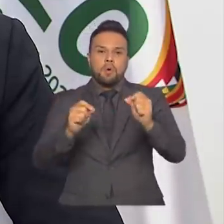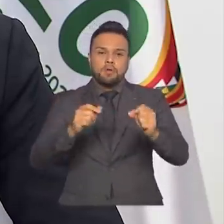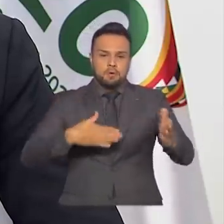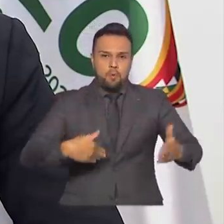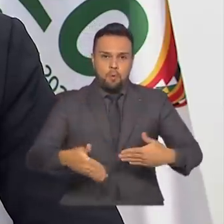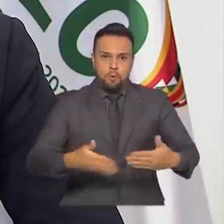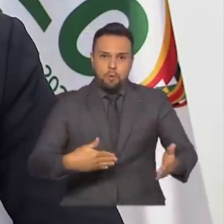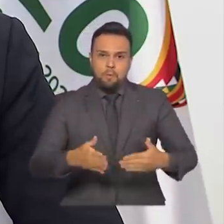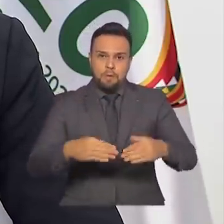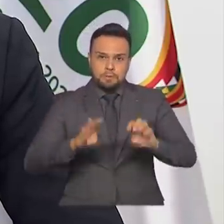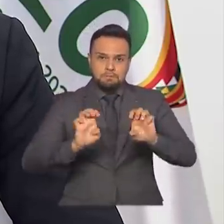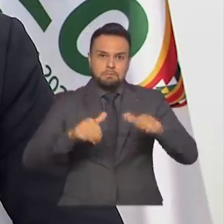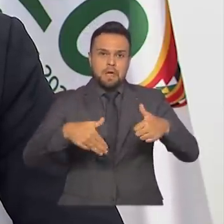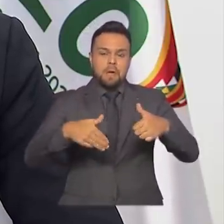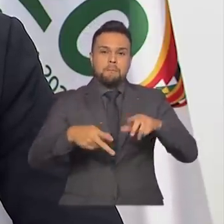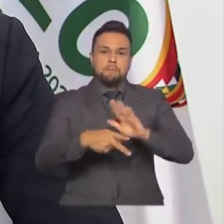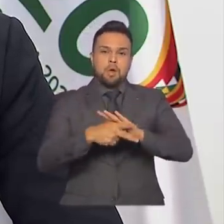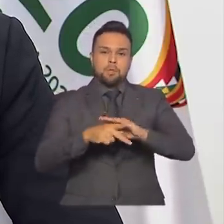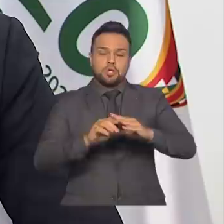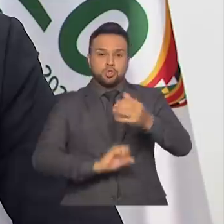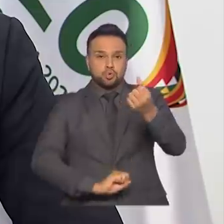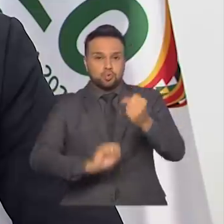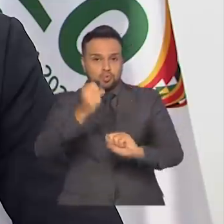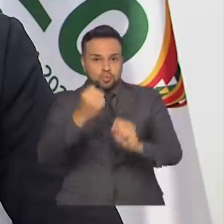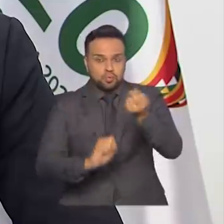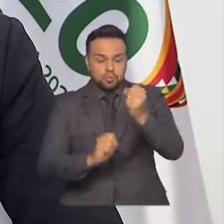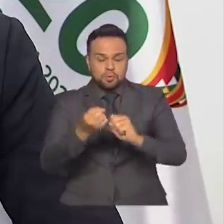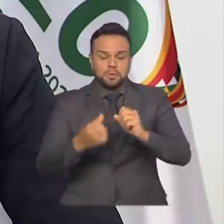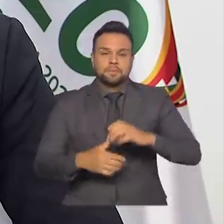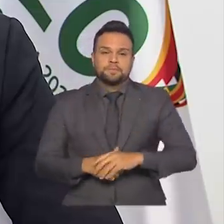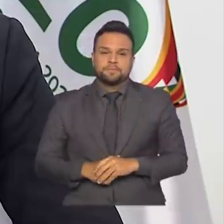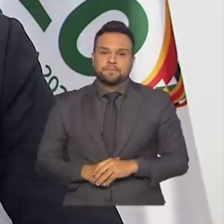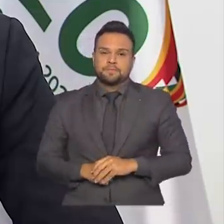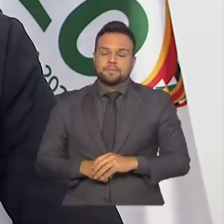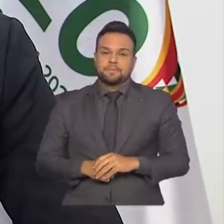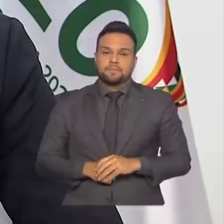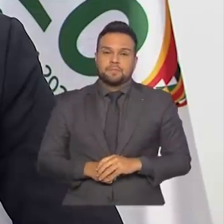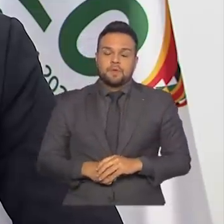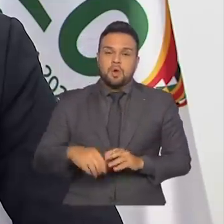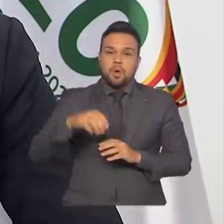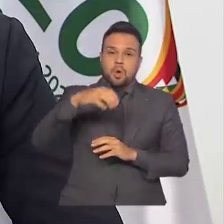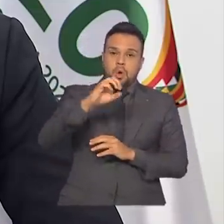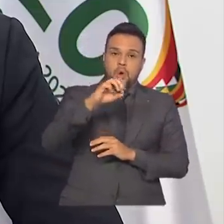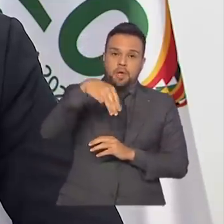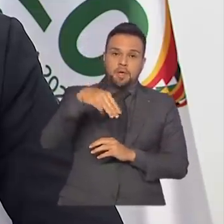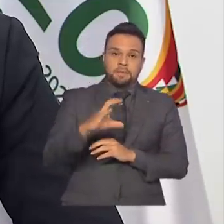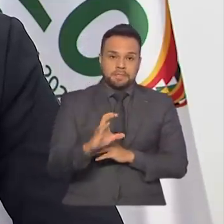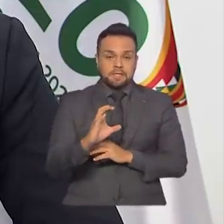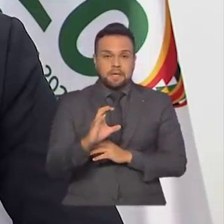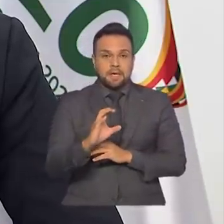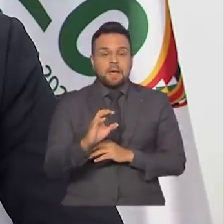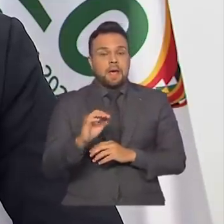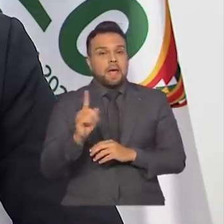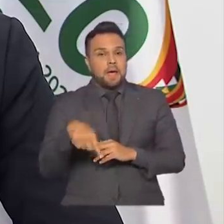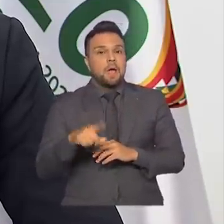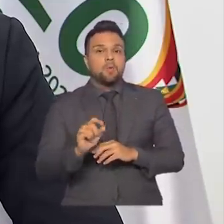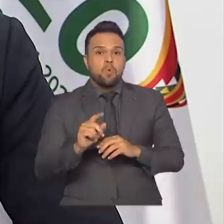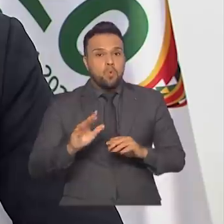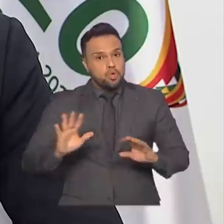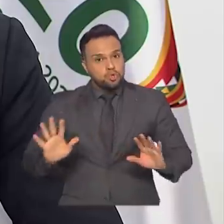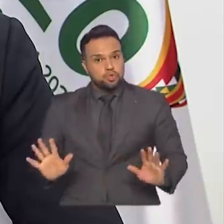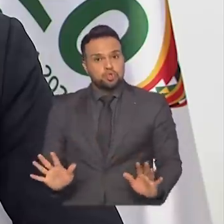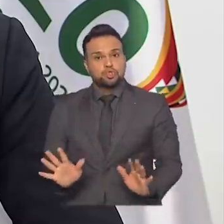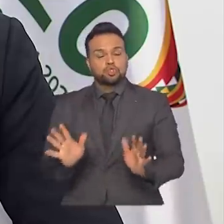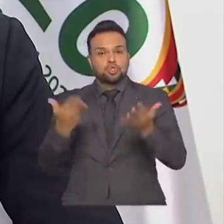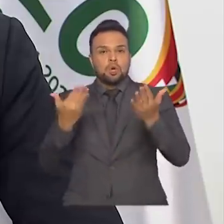industriais. Adicionalmente, o processo de reforma da OMC deverá contemplar o estímulo